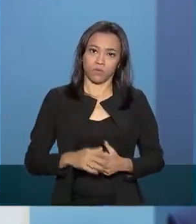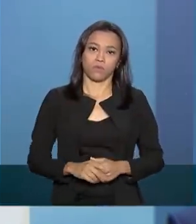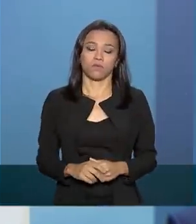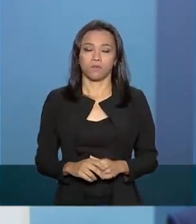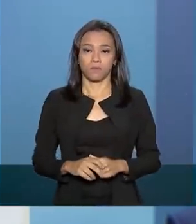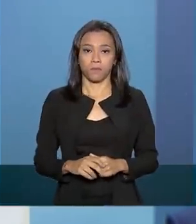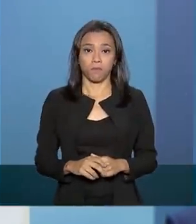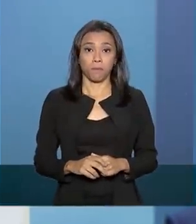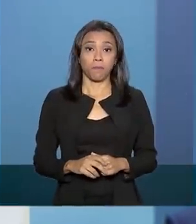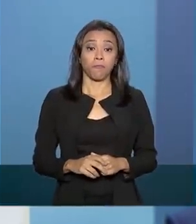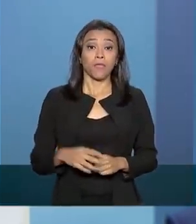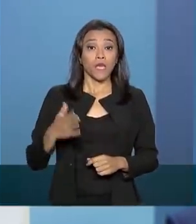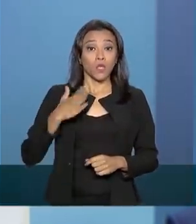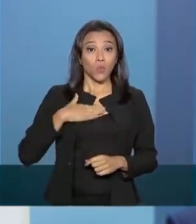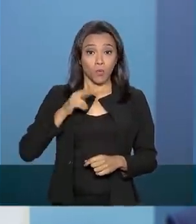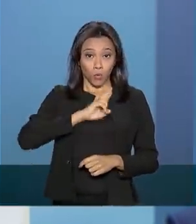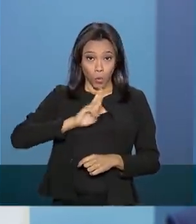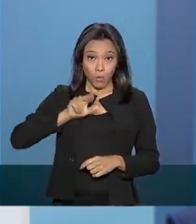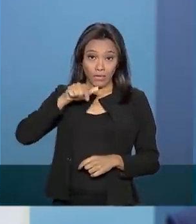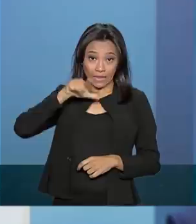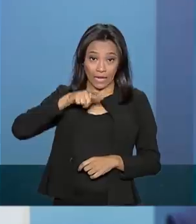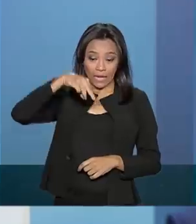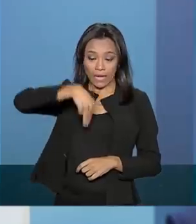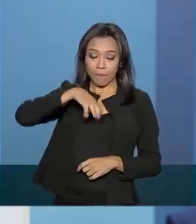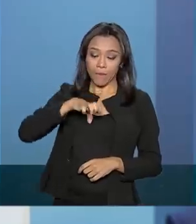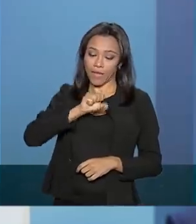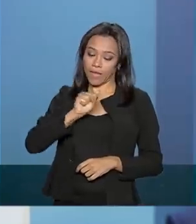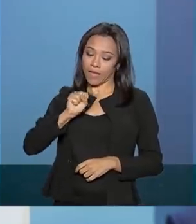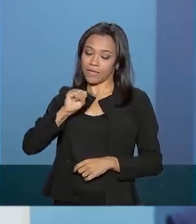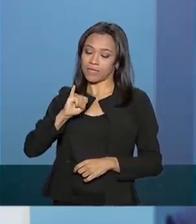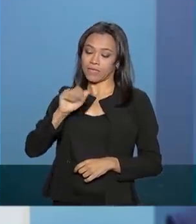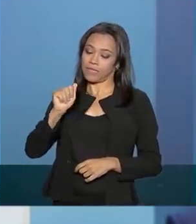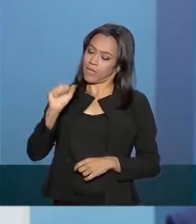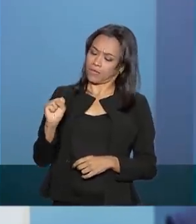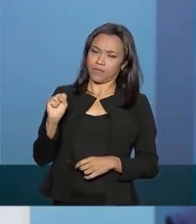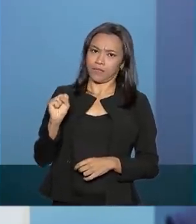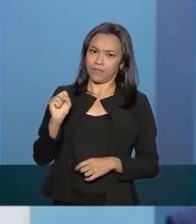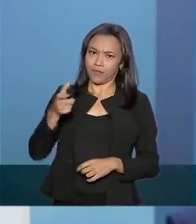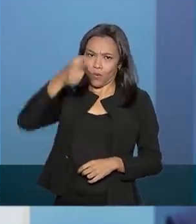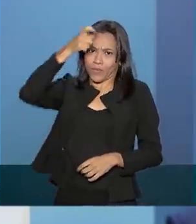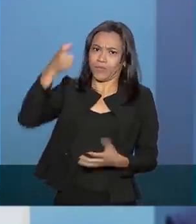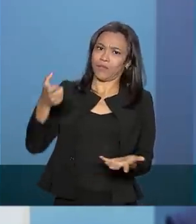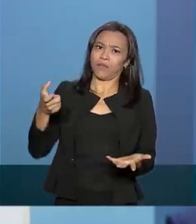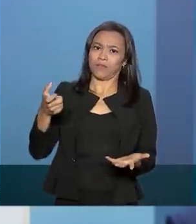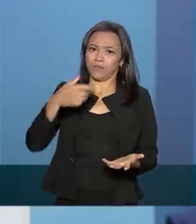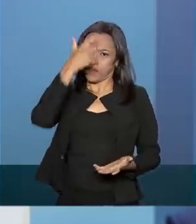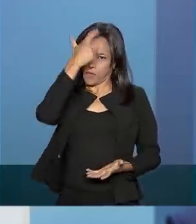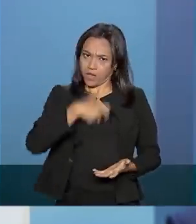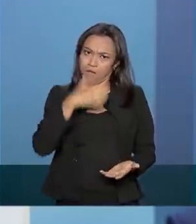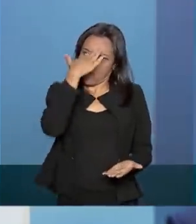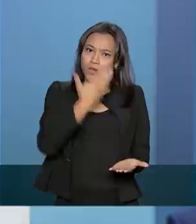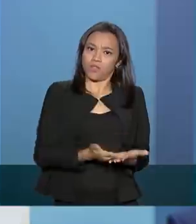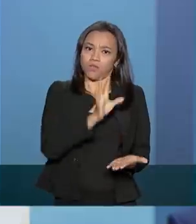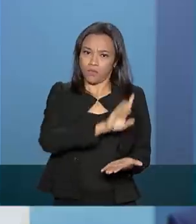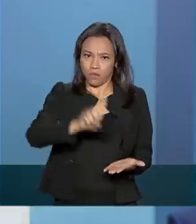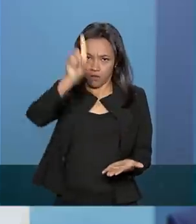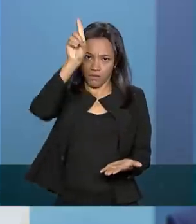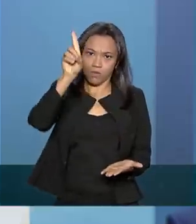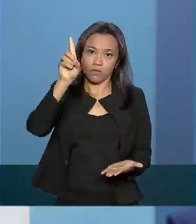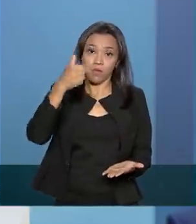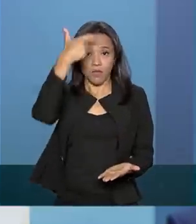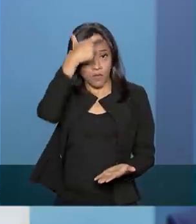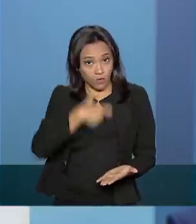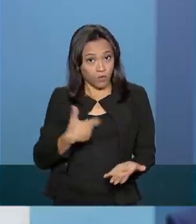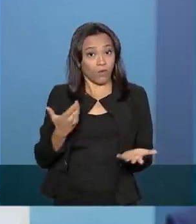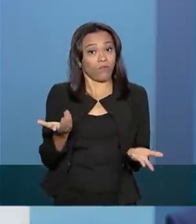No meio do meu nome tem Messias, por coincidência. Sou crente em Deus, sou